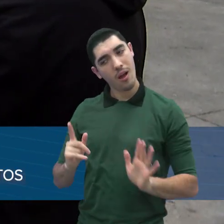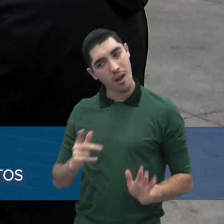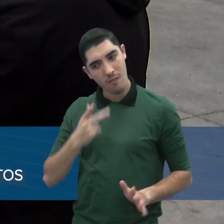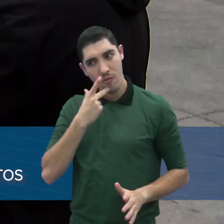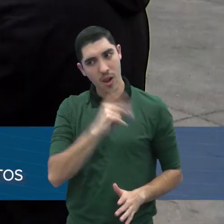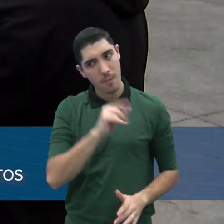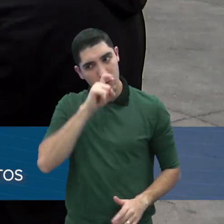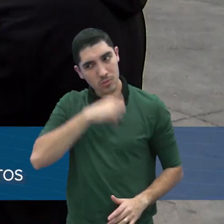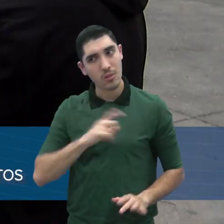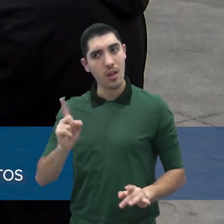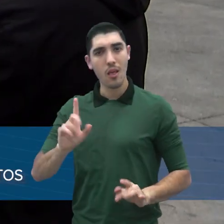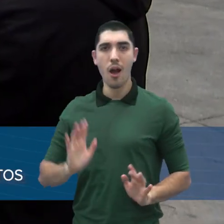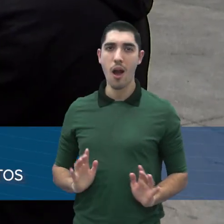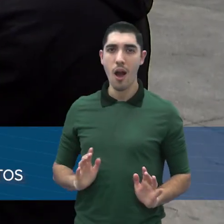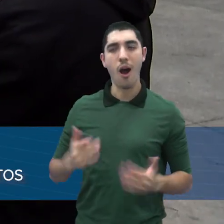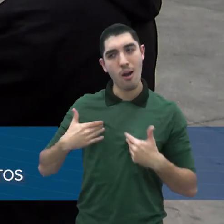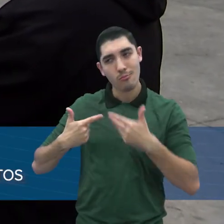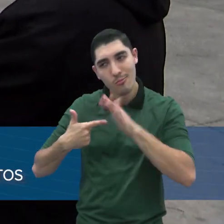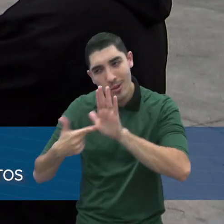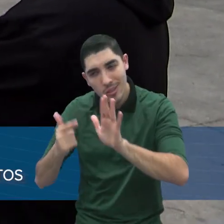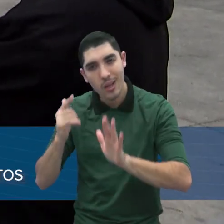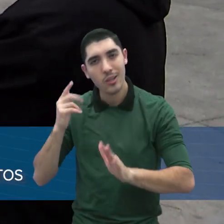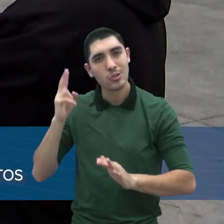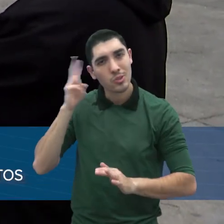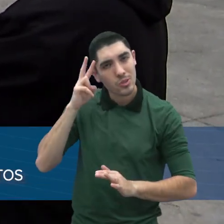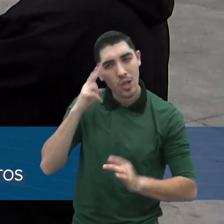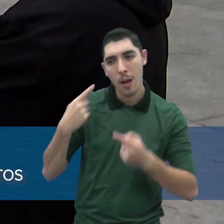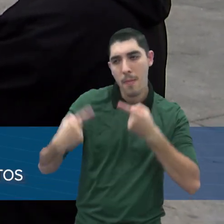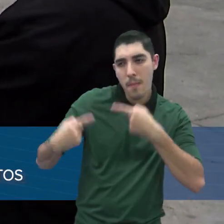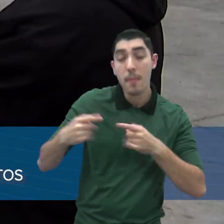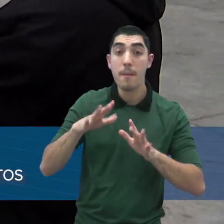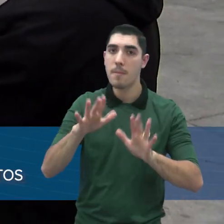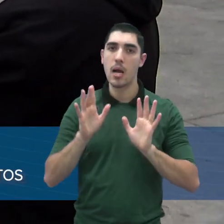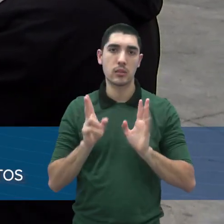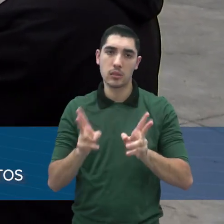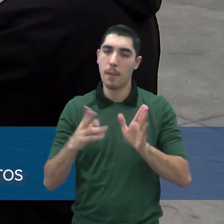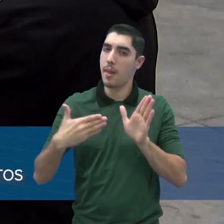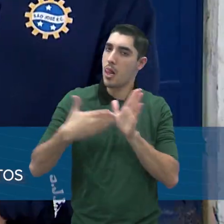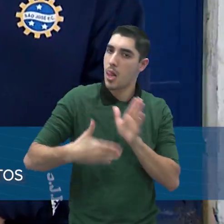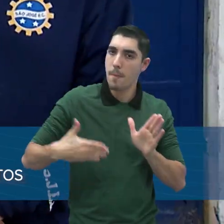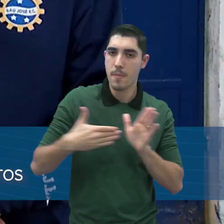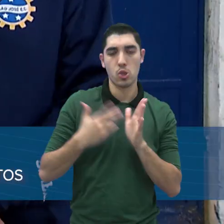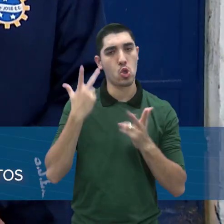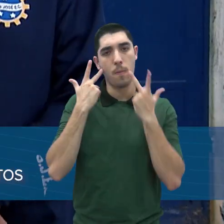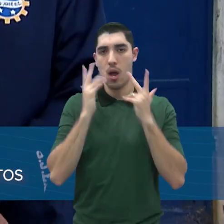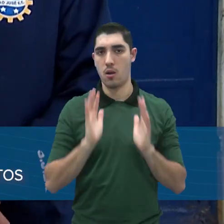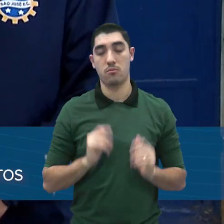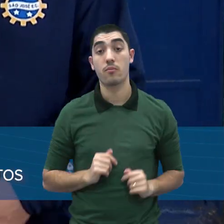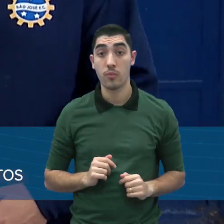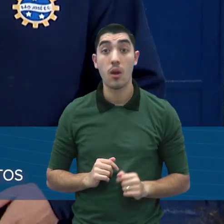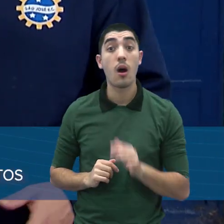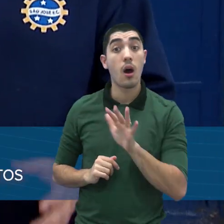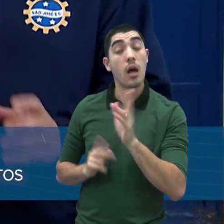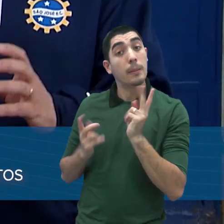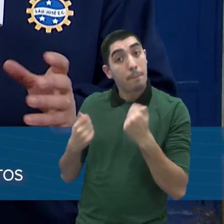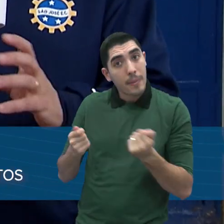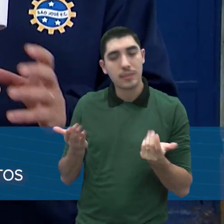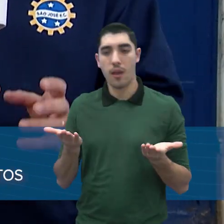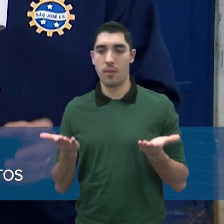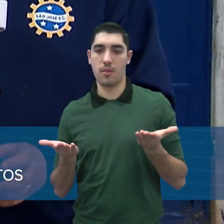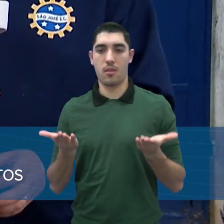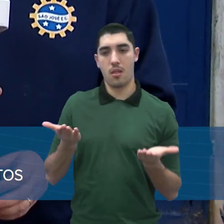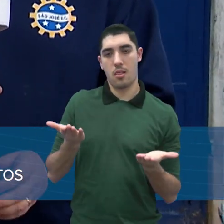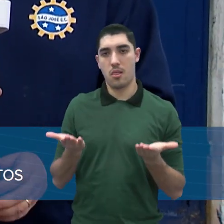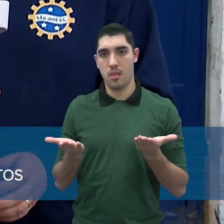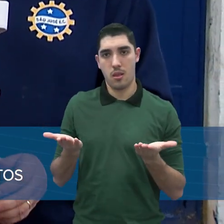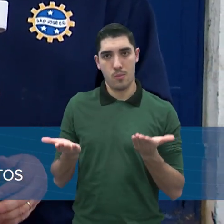é assim, e conta a história e debate ali, mas tudo dentro do limite, né? A gente precisa sempre buscar um equilíbrio entre